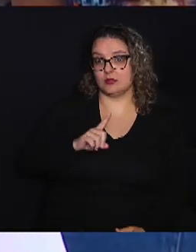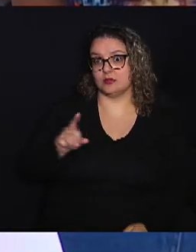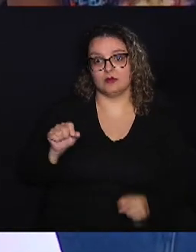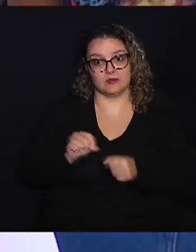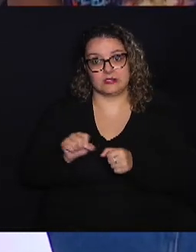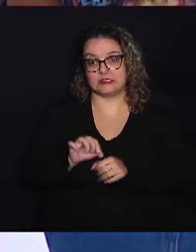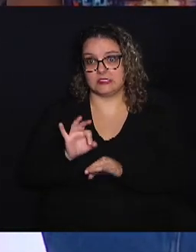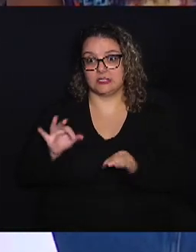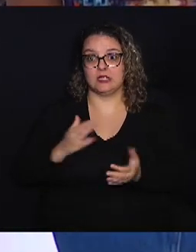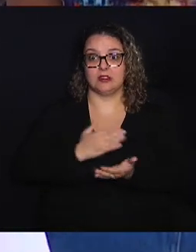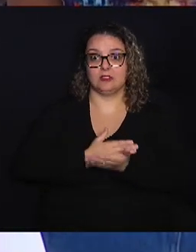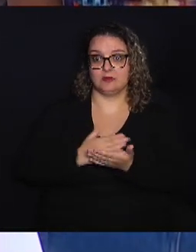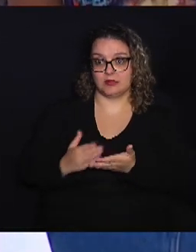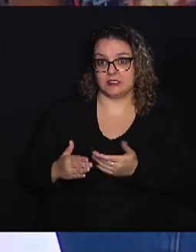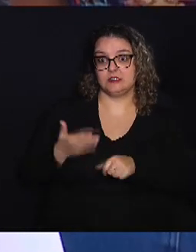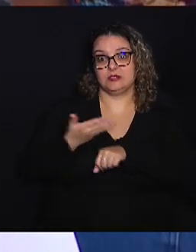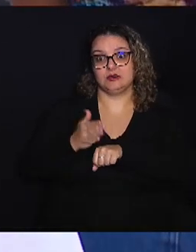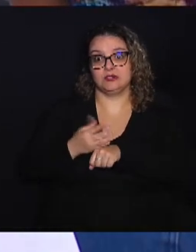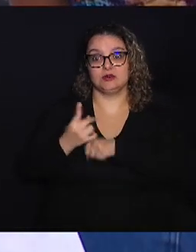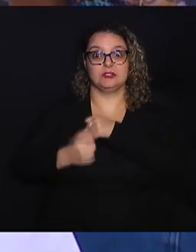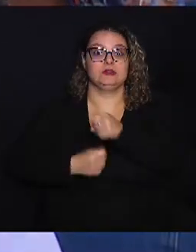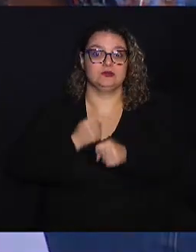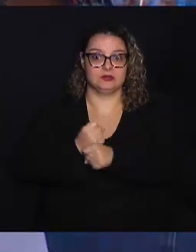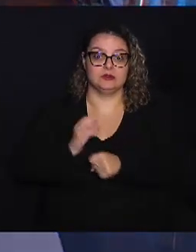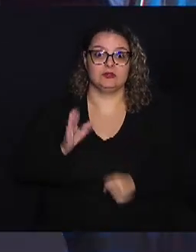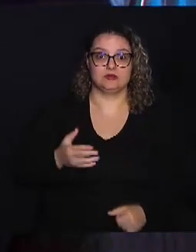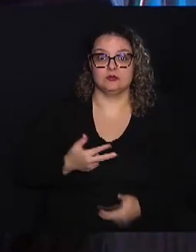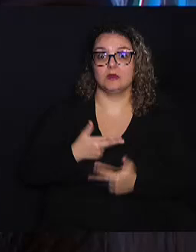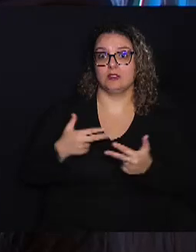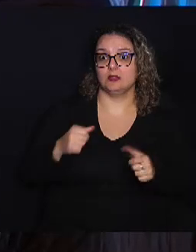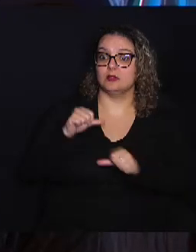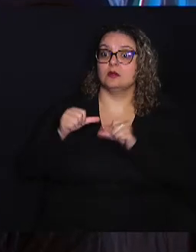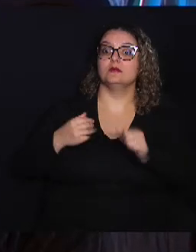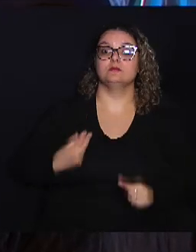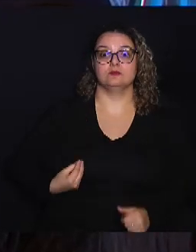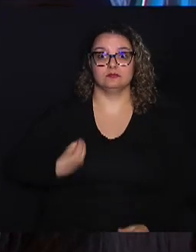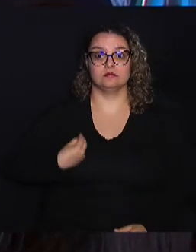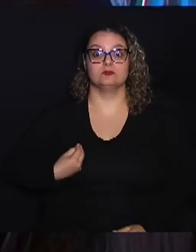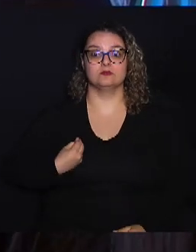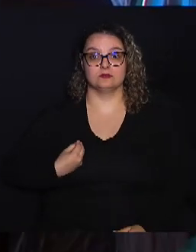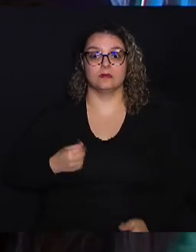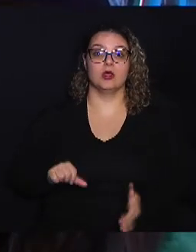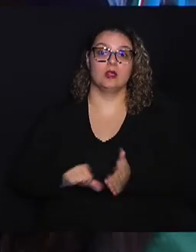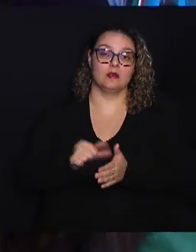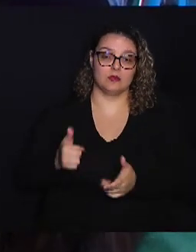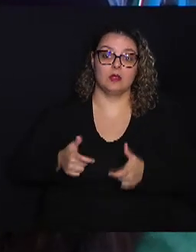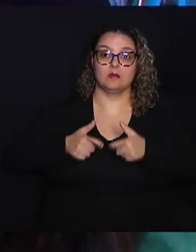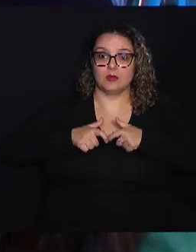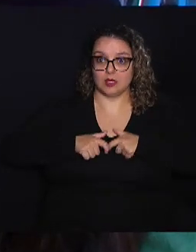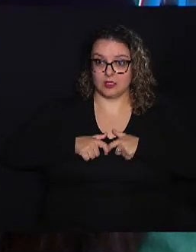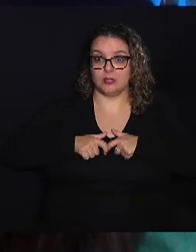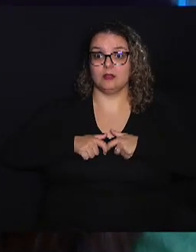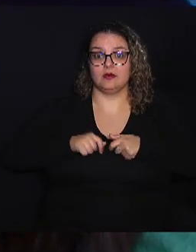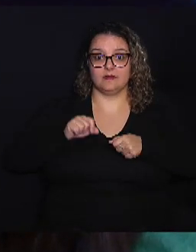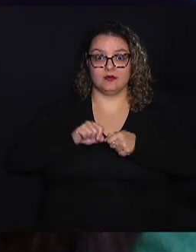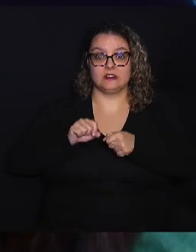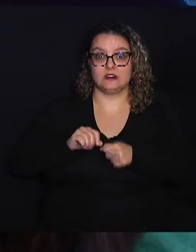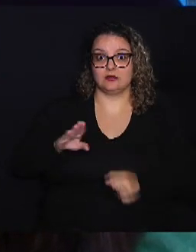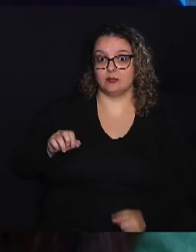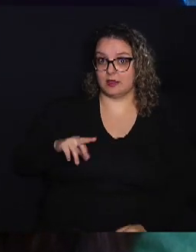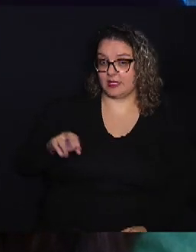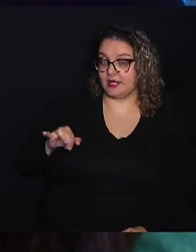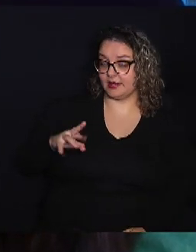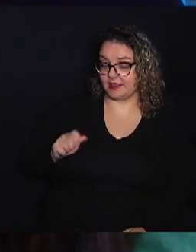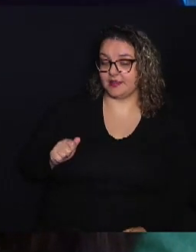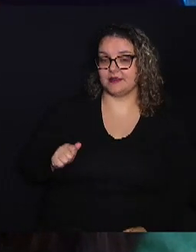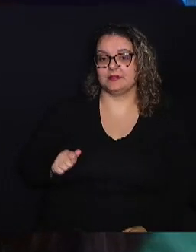desde que eu comecei a fazer, que eu tenho 1 ano aqui já, é uma coisa que mudou minha vida. Ganhei minha primeira medalha fazendo barreira, mas agora eu